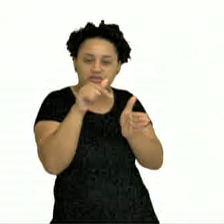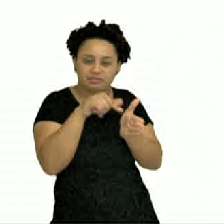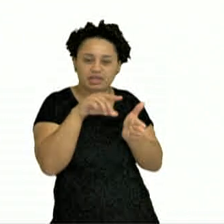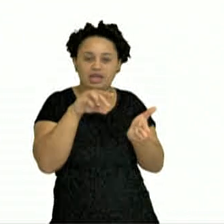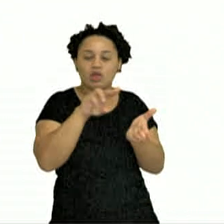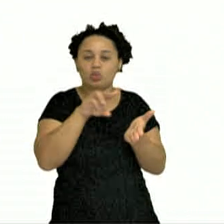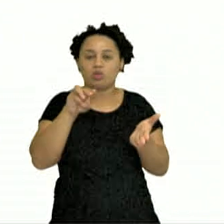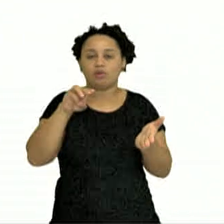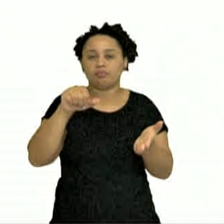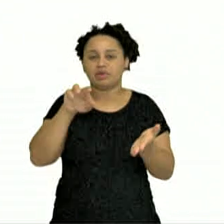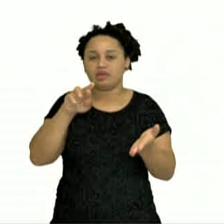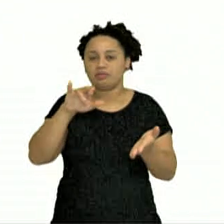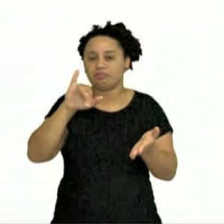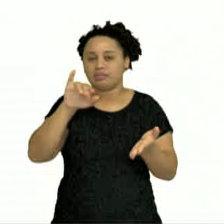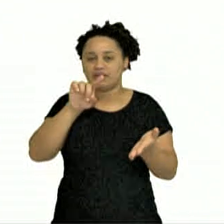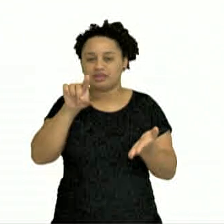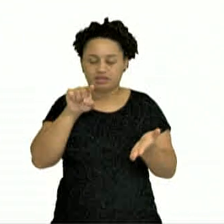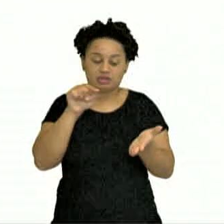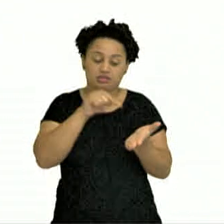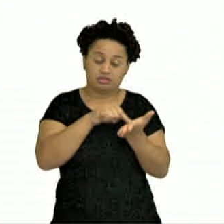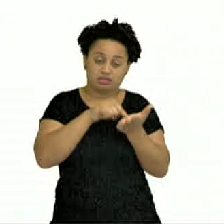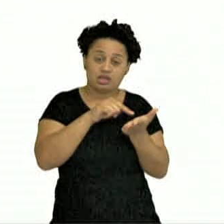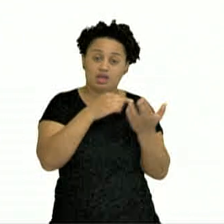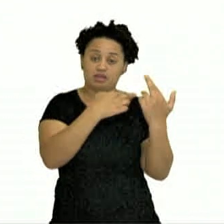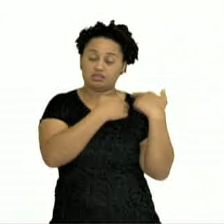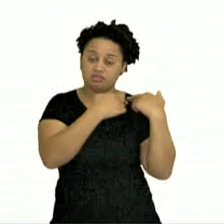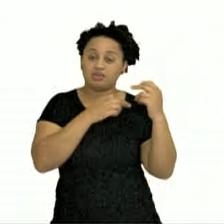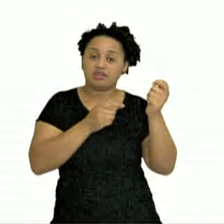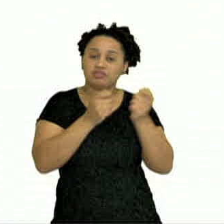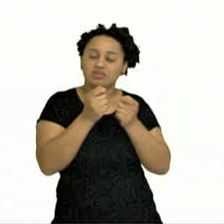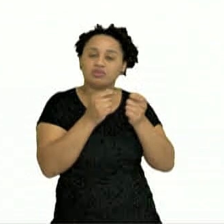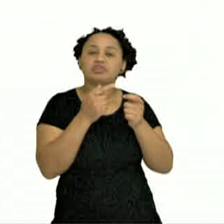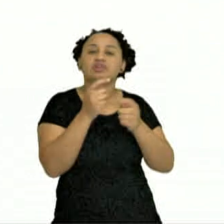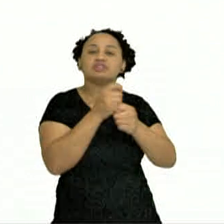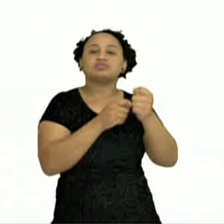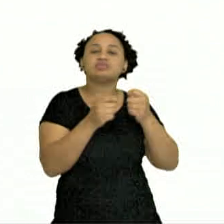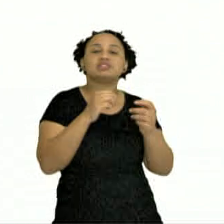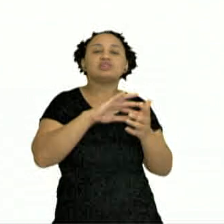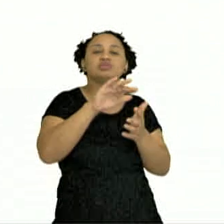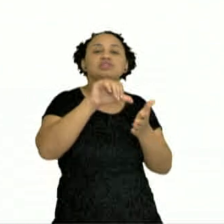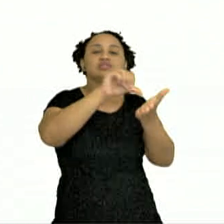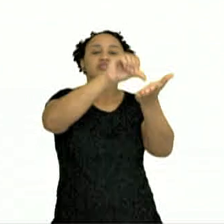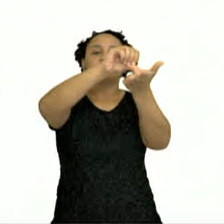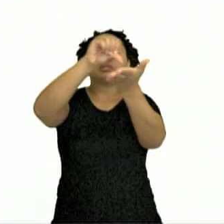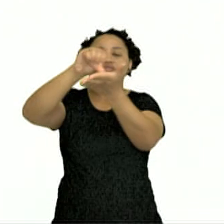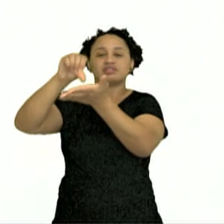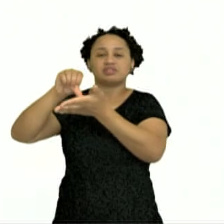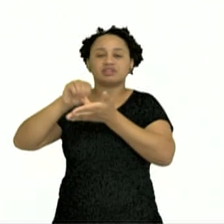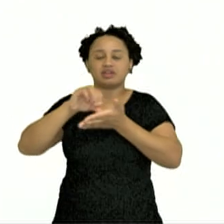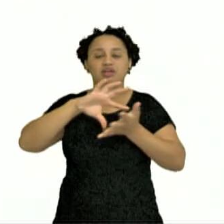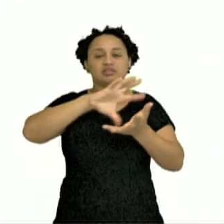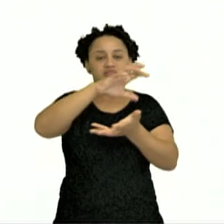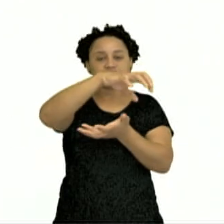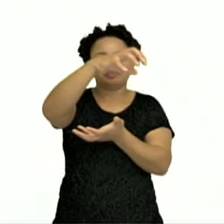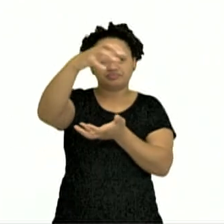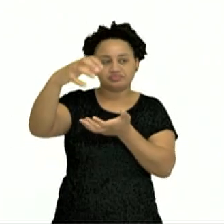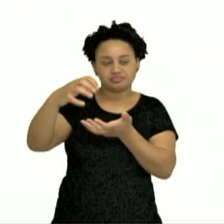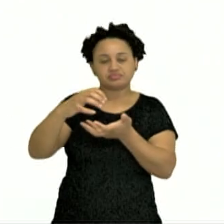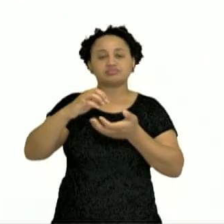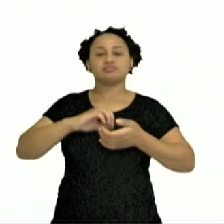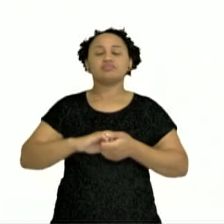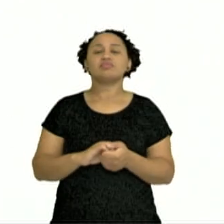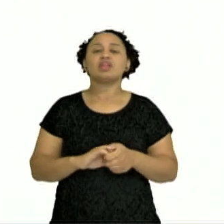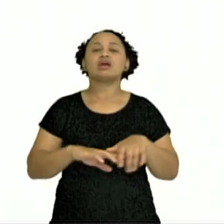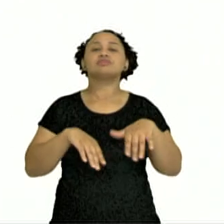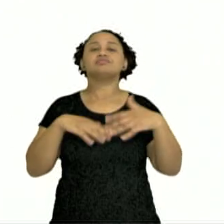responsável por administrar todas as outras filiais espalhadas por diferentes partes do nosso planeta. E